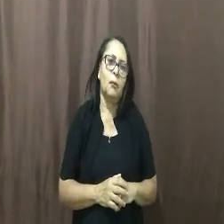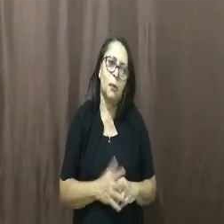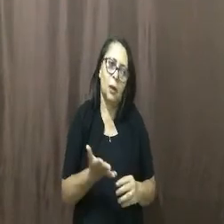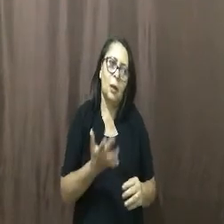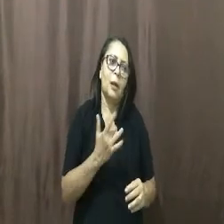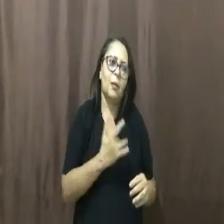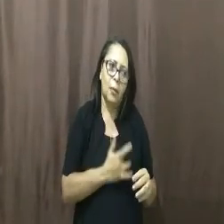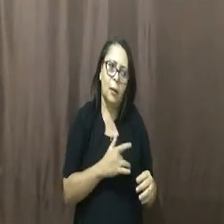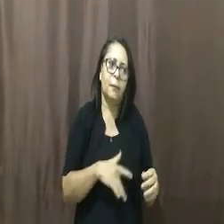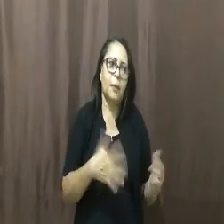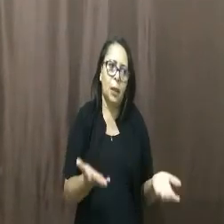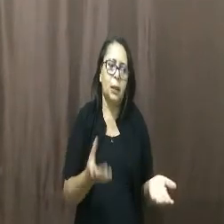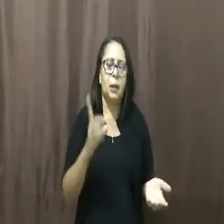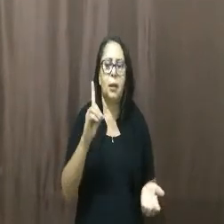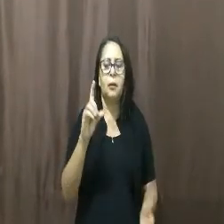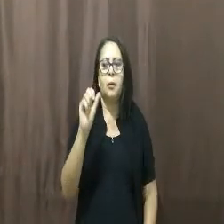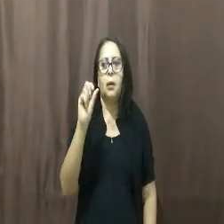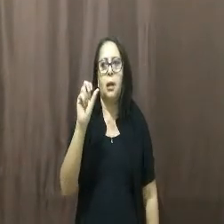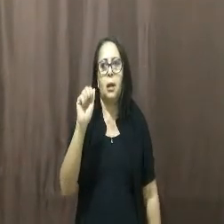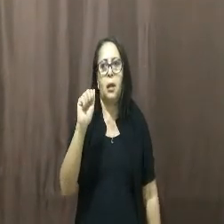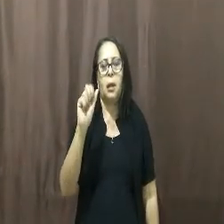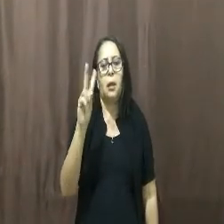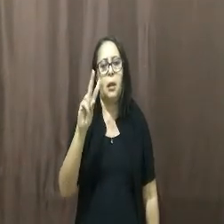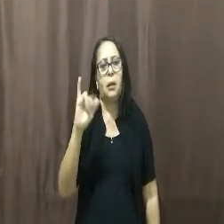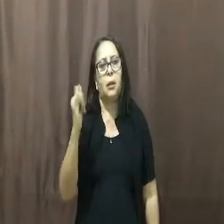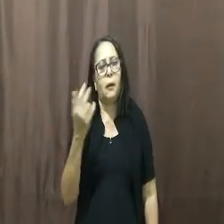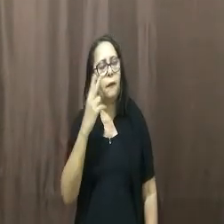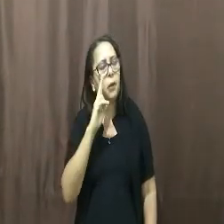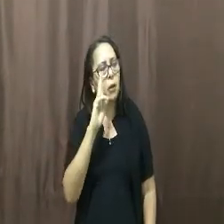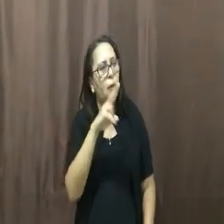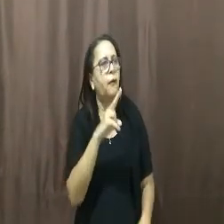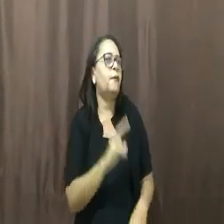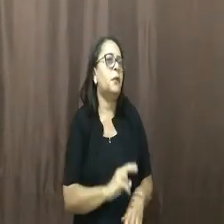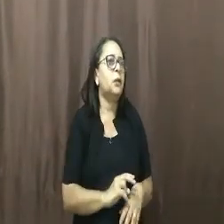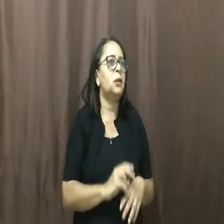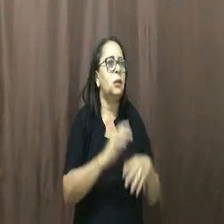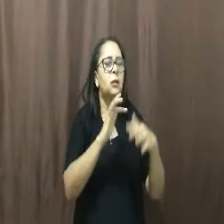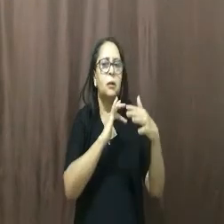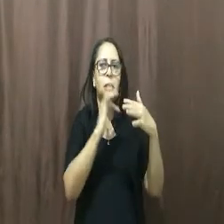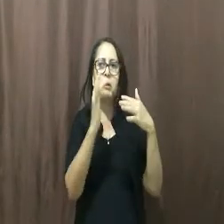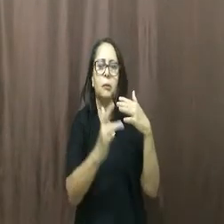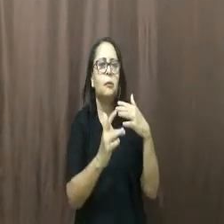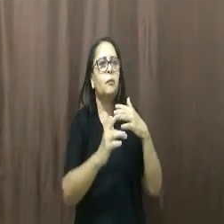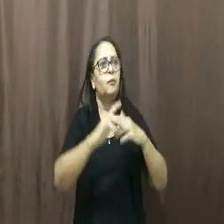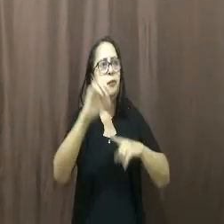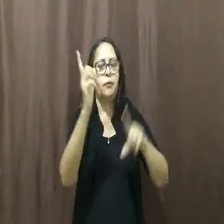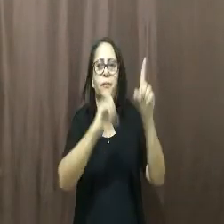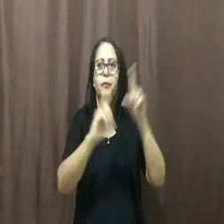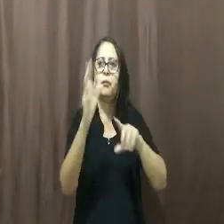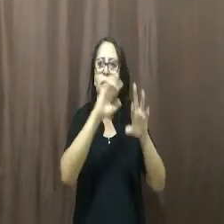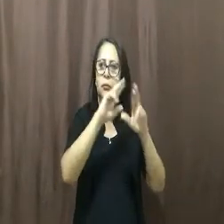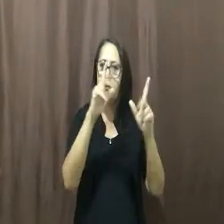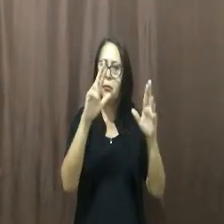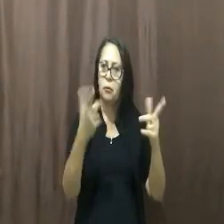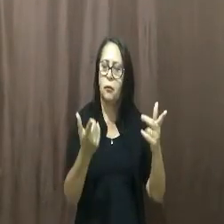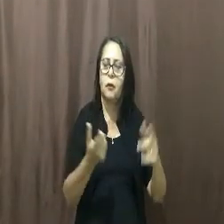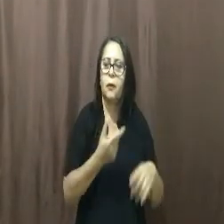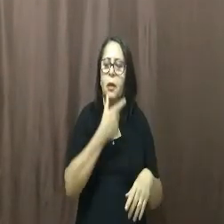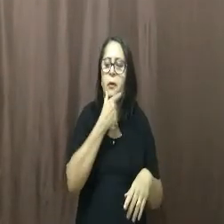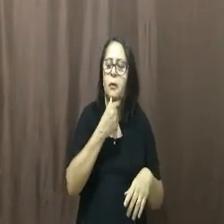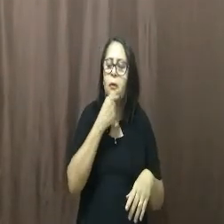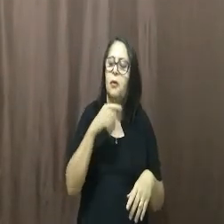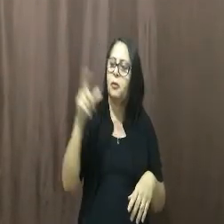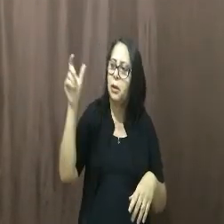E, Davi, é lamentável, né, uma situação dessa. Tenho acompanhado nos meios de comunicação sobre